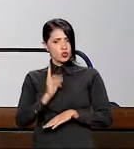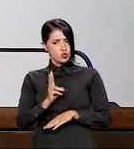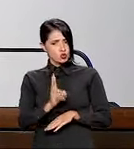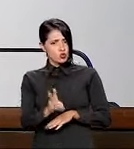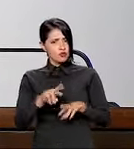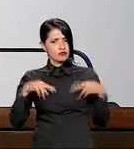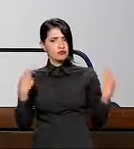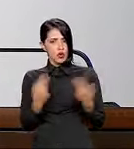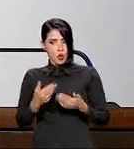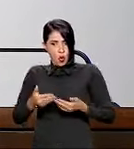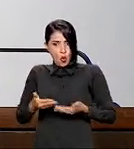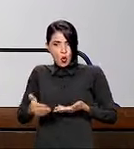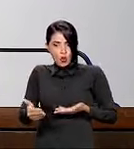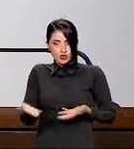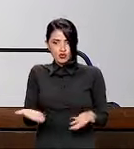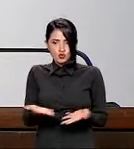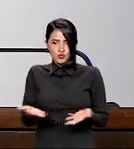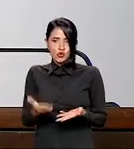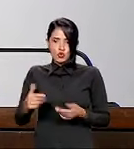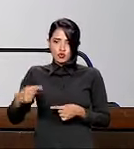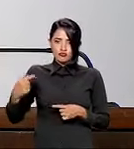seguimento a essa reunião de hoje,